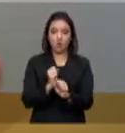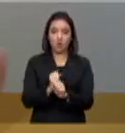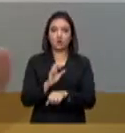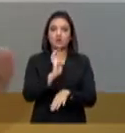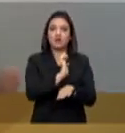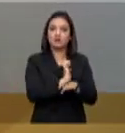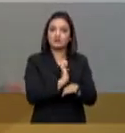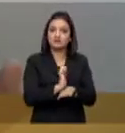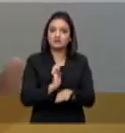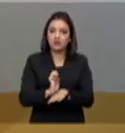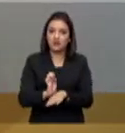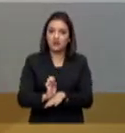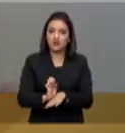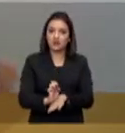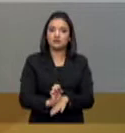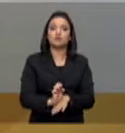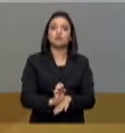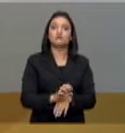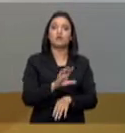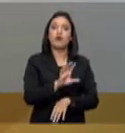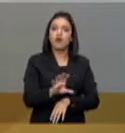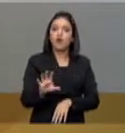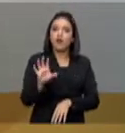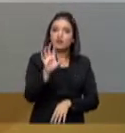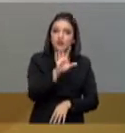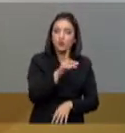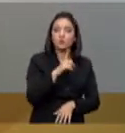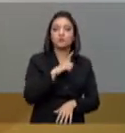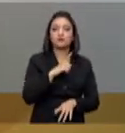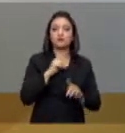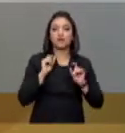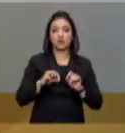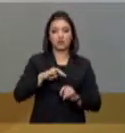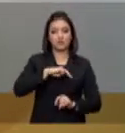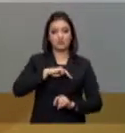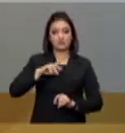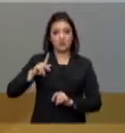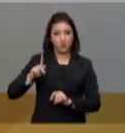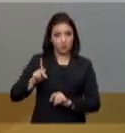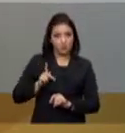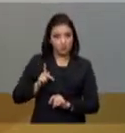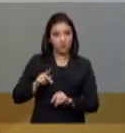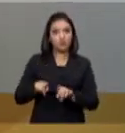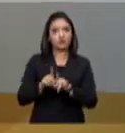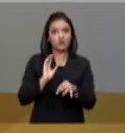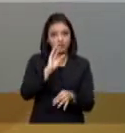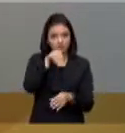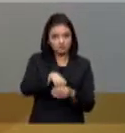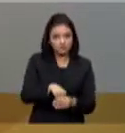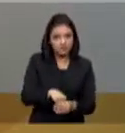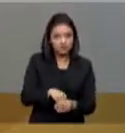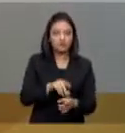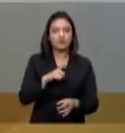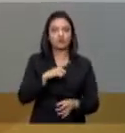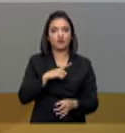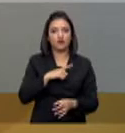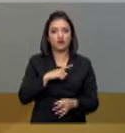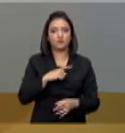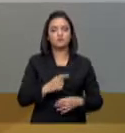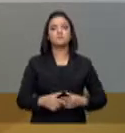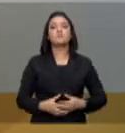respectivos órgãos e carreiras de Ministério Público que atuam nestes tribunais como carreiras